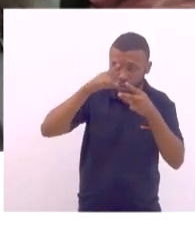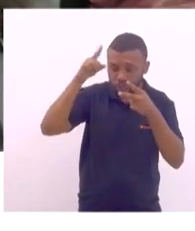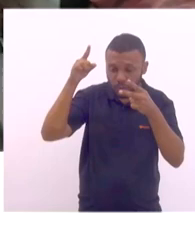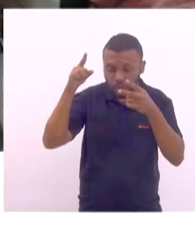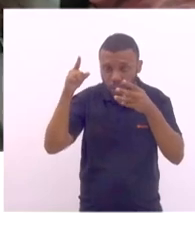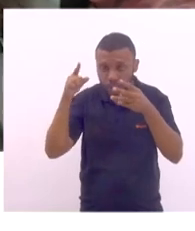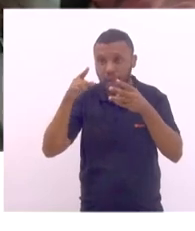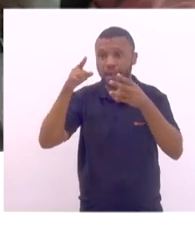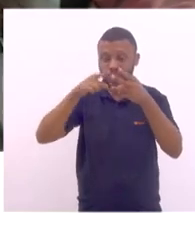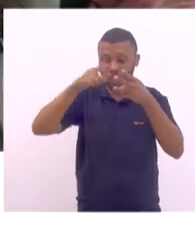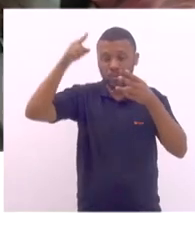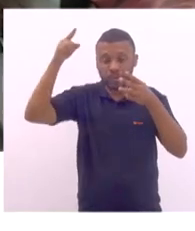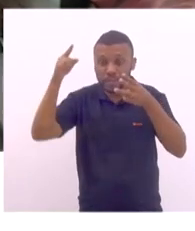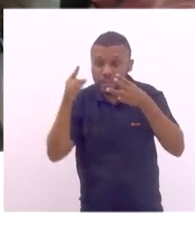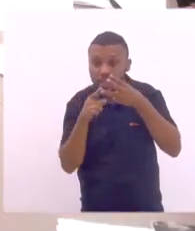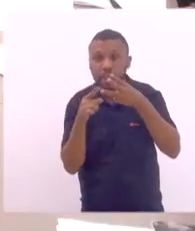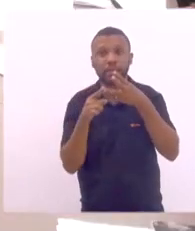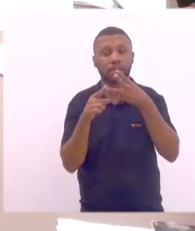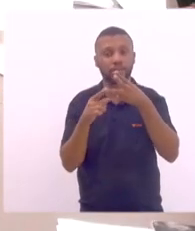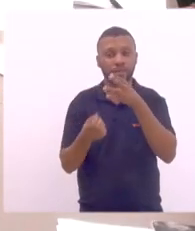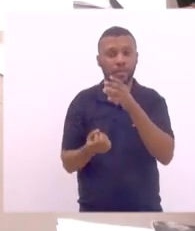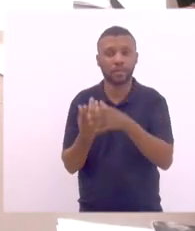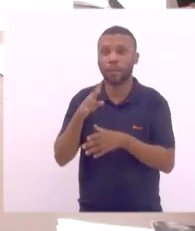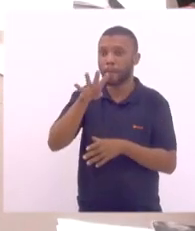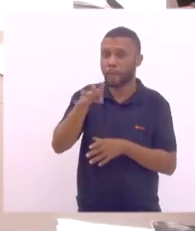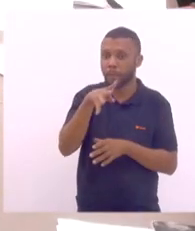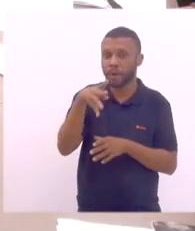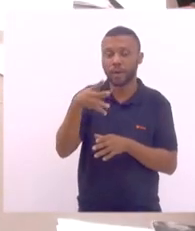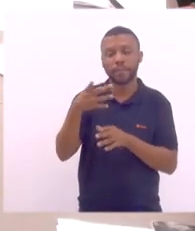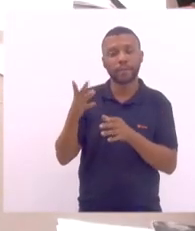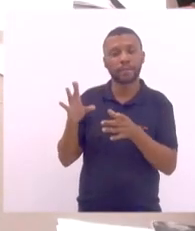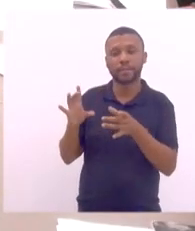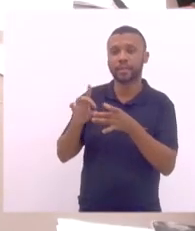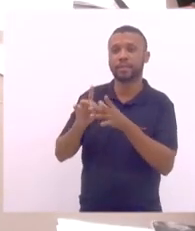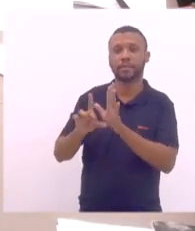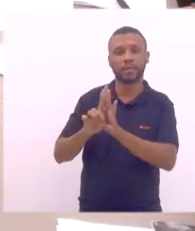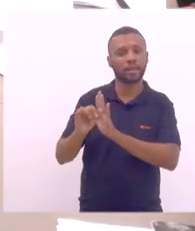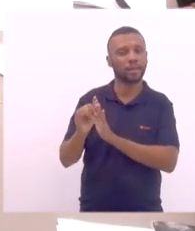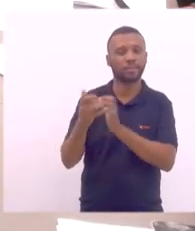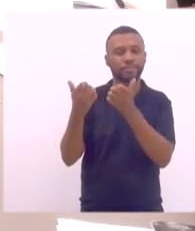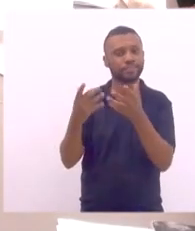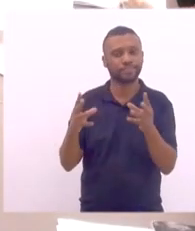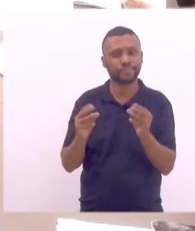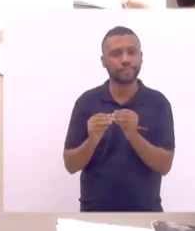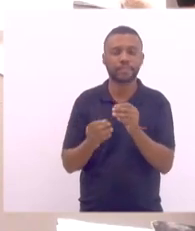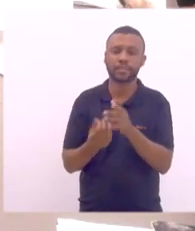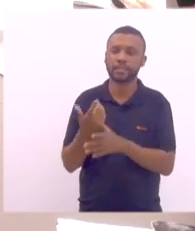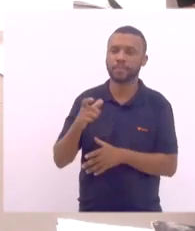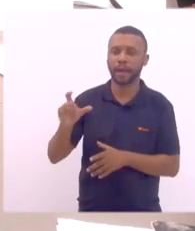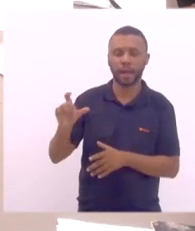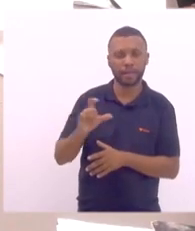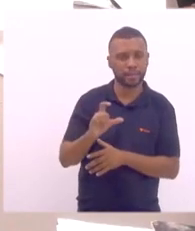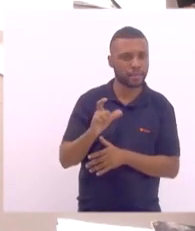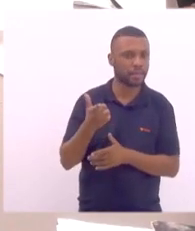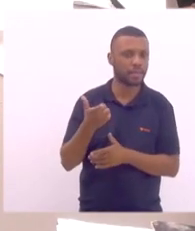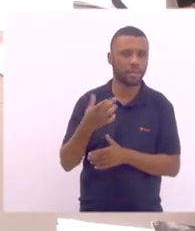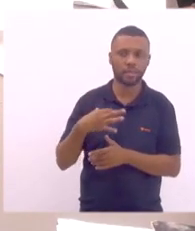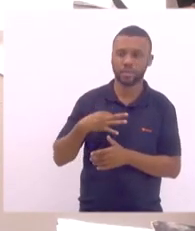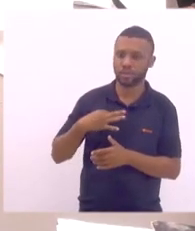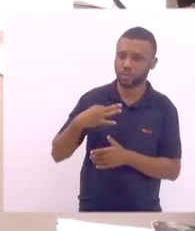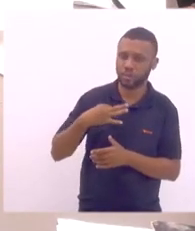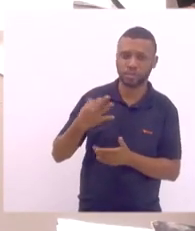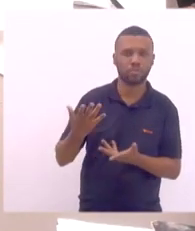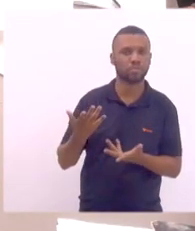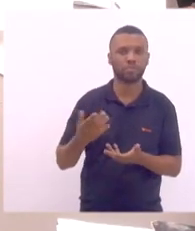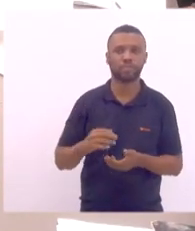emenda, cria um programa na lei e aí faz isso. Cria uma carteira de doador